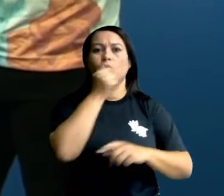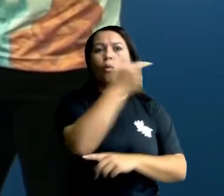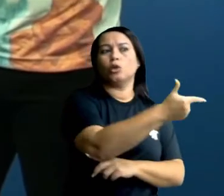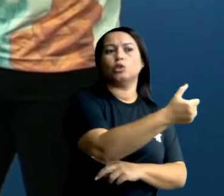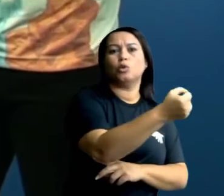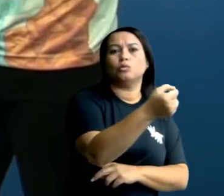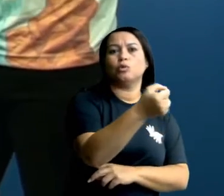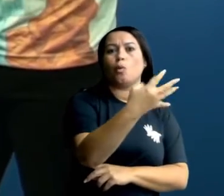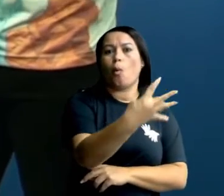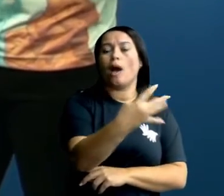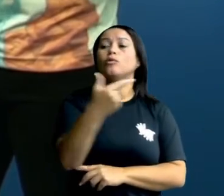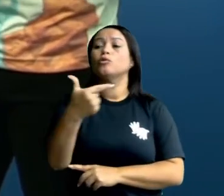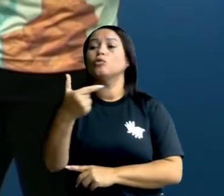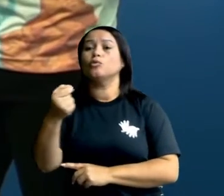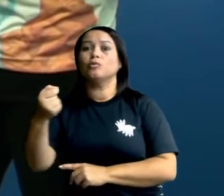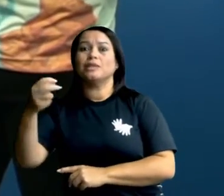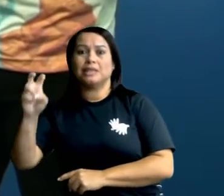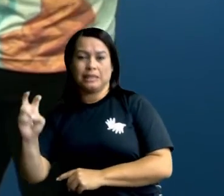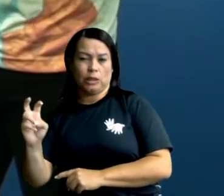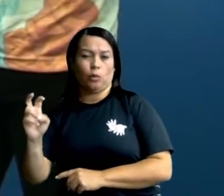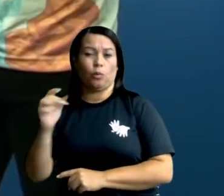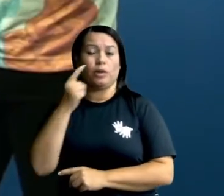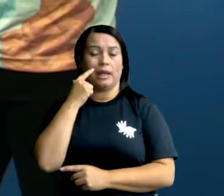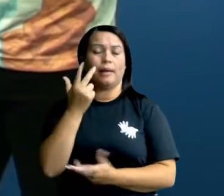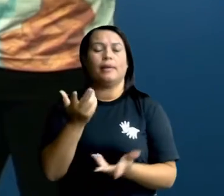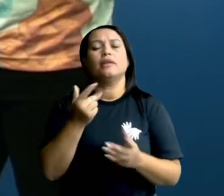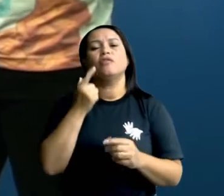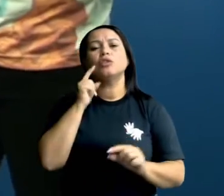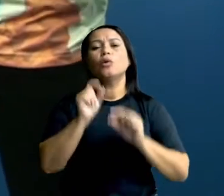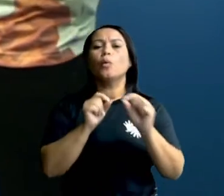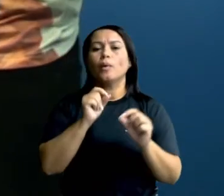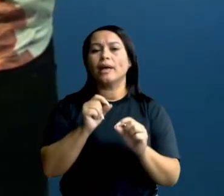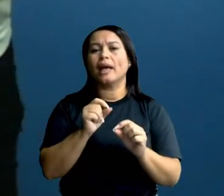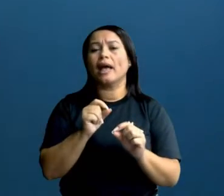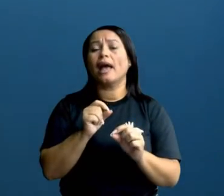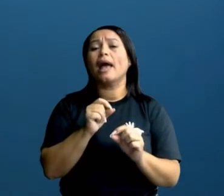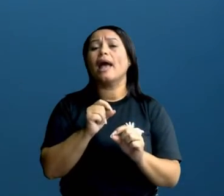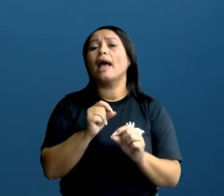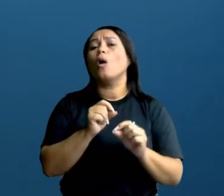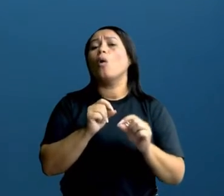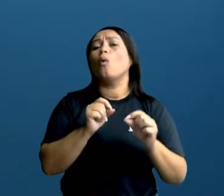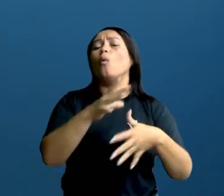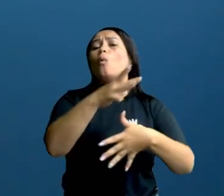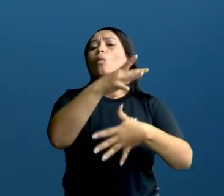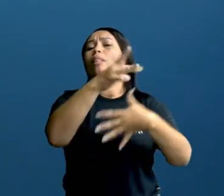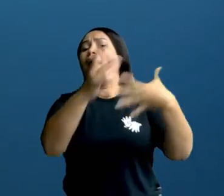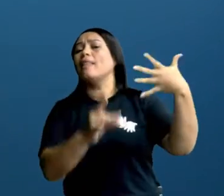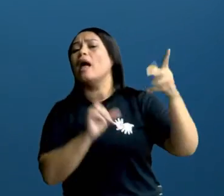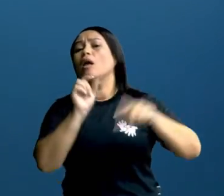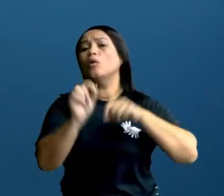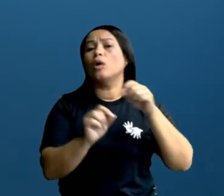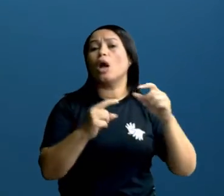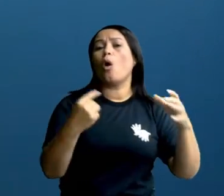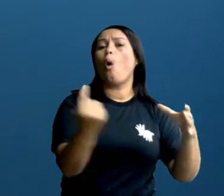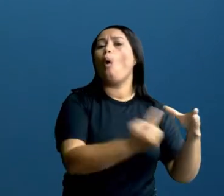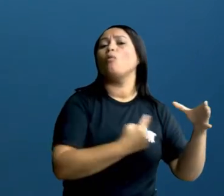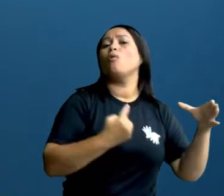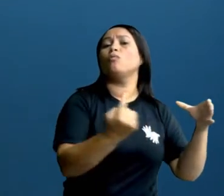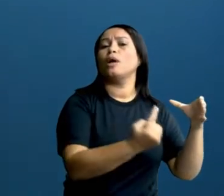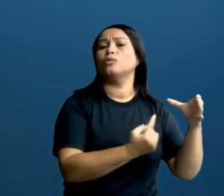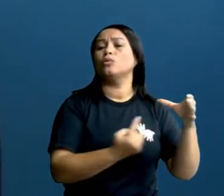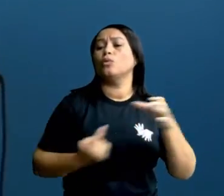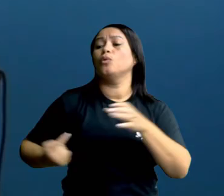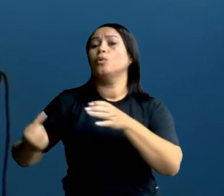Katrina em 2005, viu? Que inclusive eu errei agora. Mas aí o detalhe é o seguinte, ó. Como o vento circula,